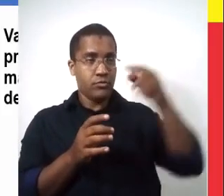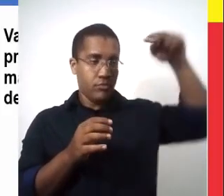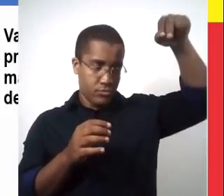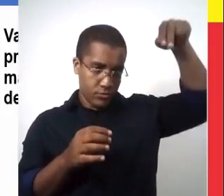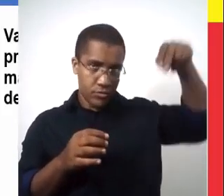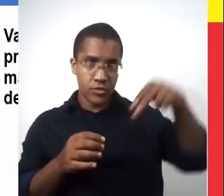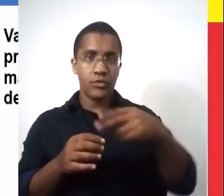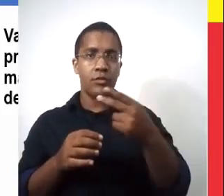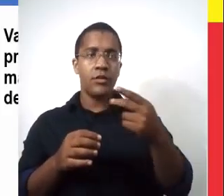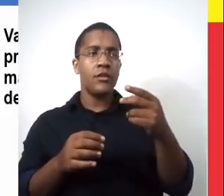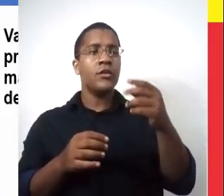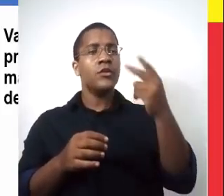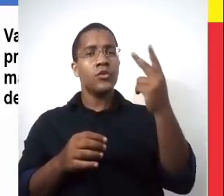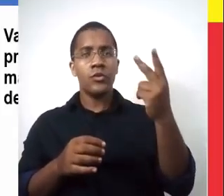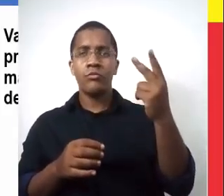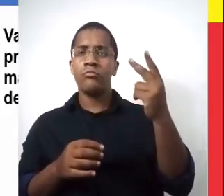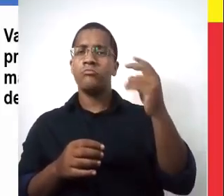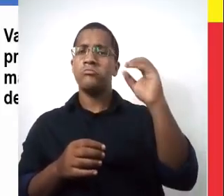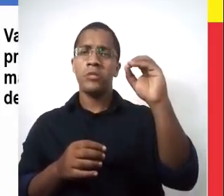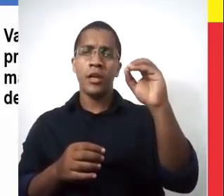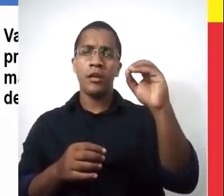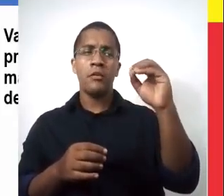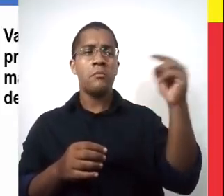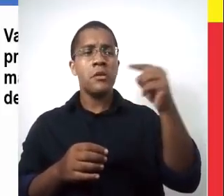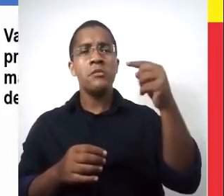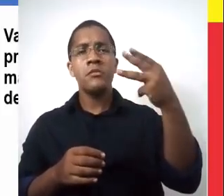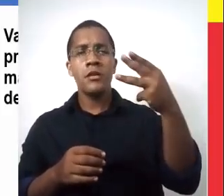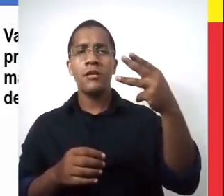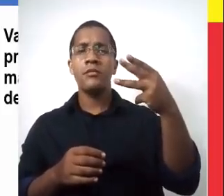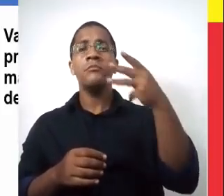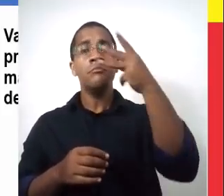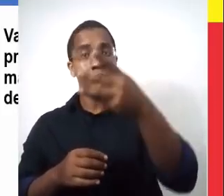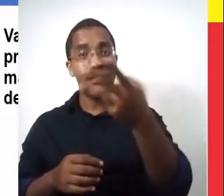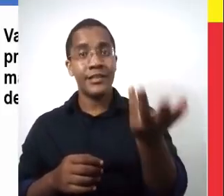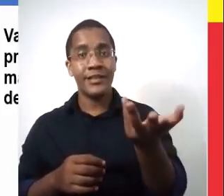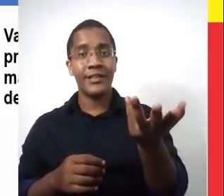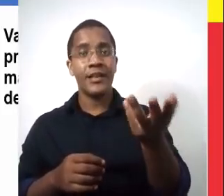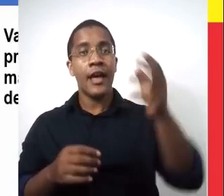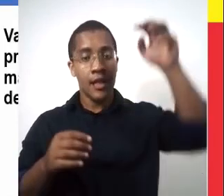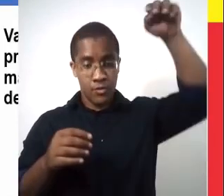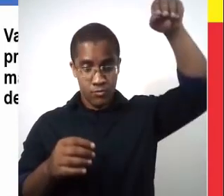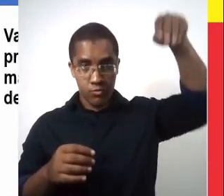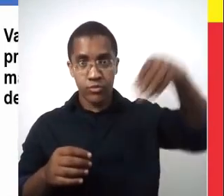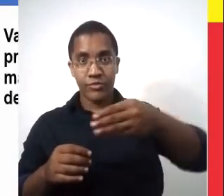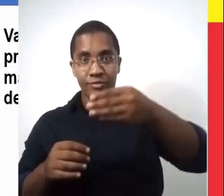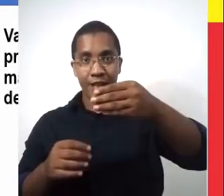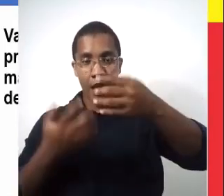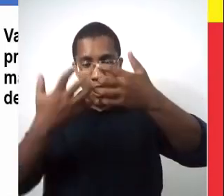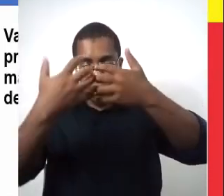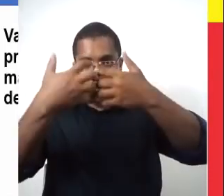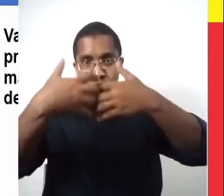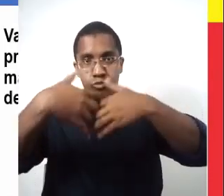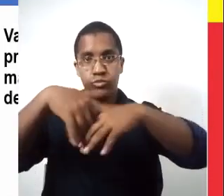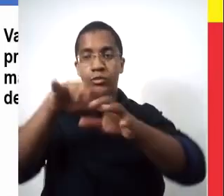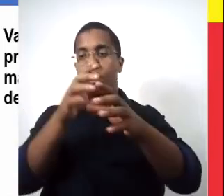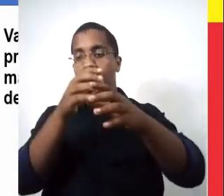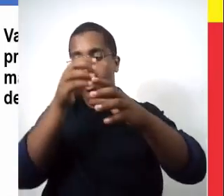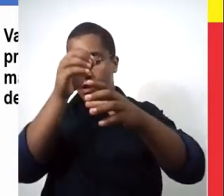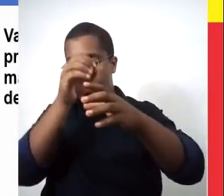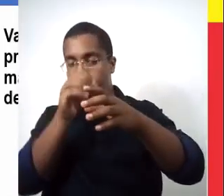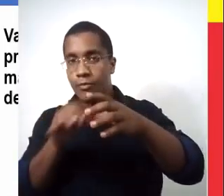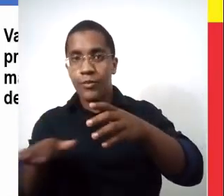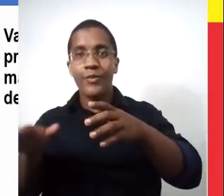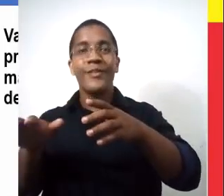menos 3, o 3, tá colocando na máquina. E o valor que sai são os valores